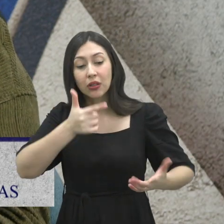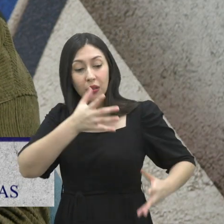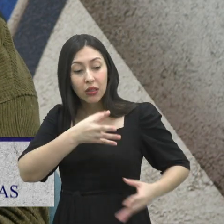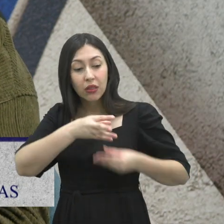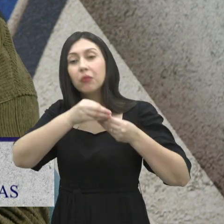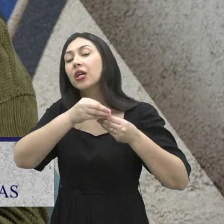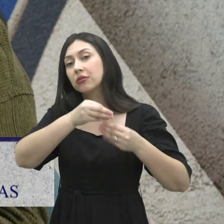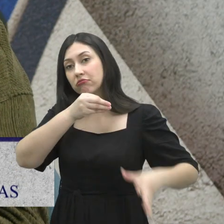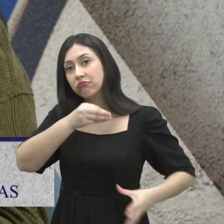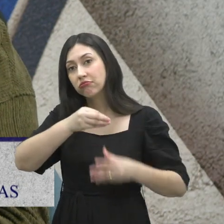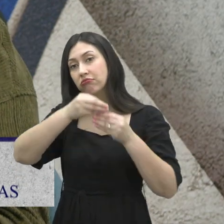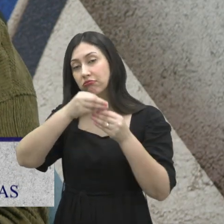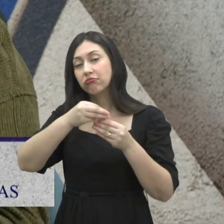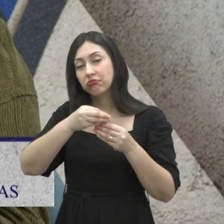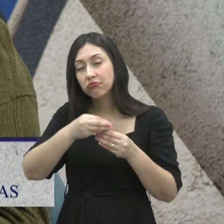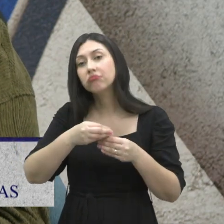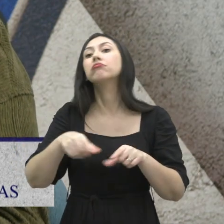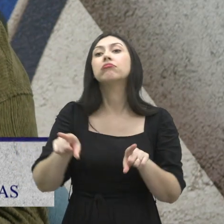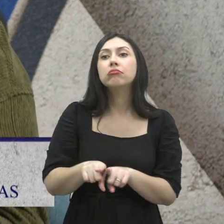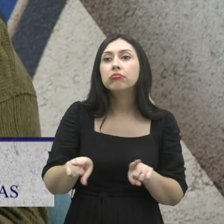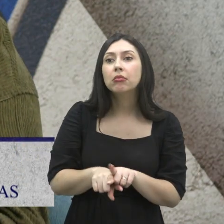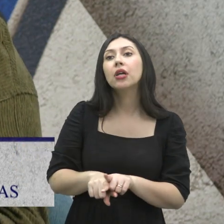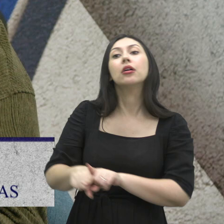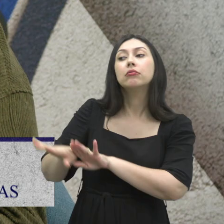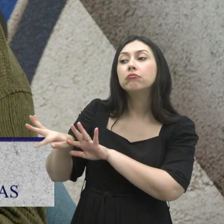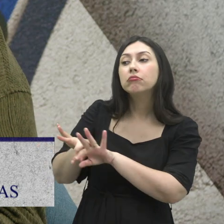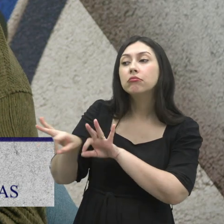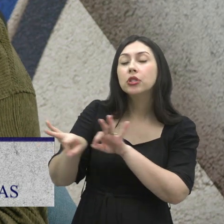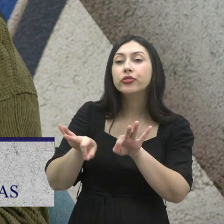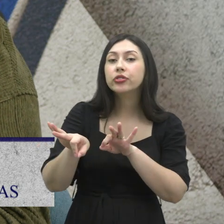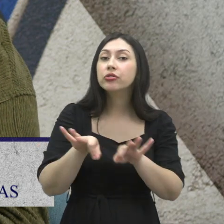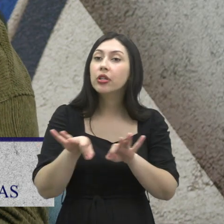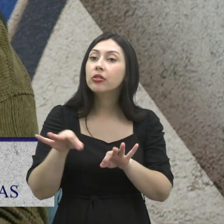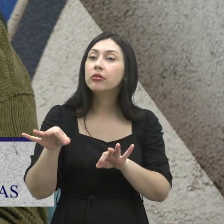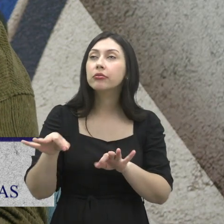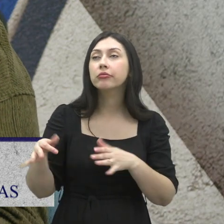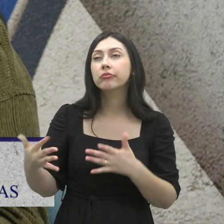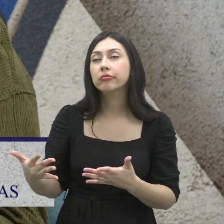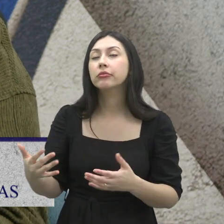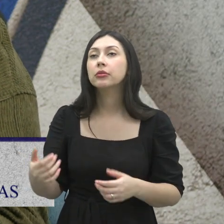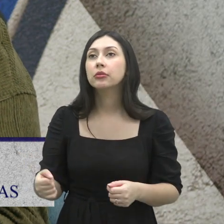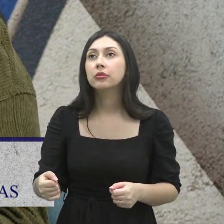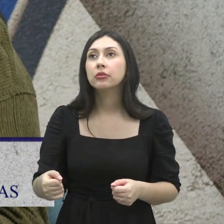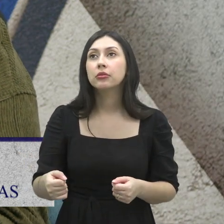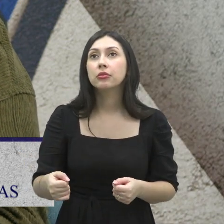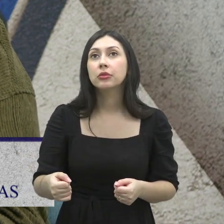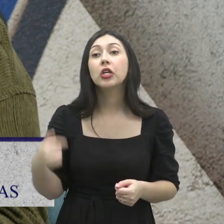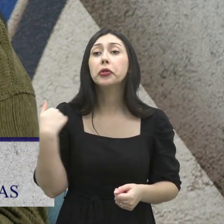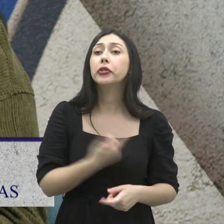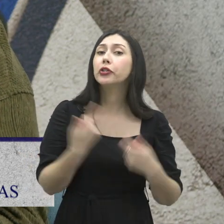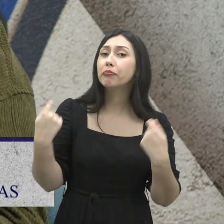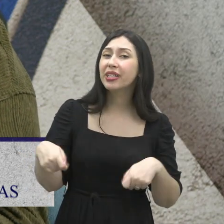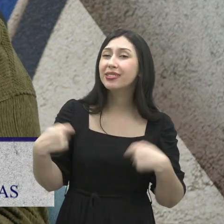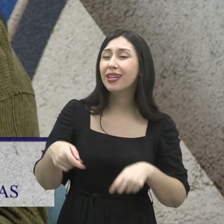completar ali a renda nas minhas formações, nas atividades, nos meus projetos que eu desejo estar criando. E é algo que a gente